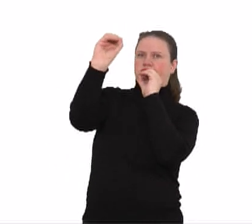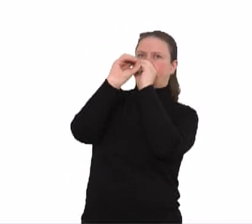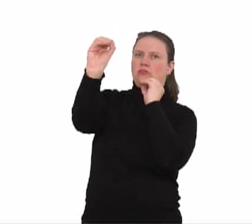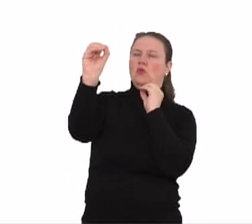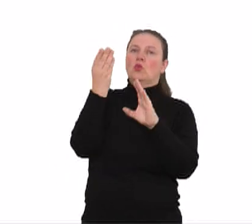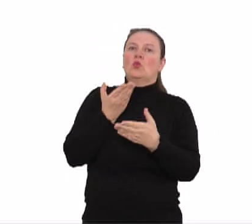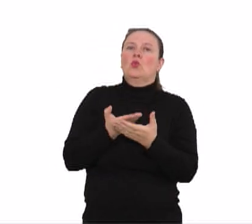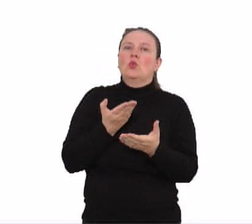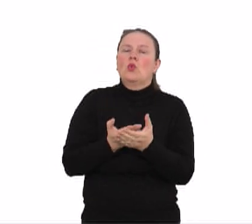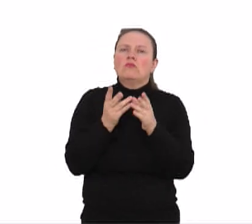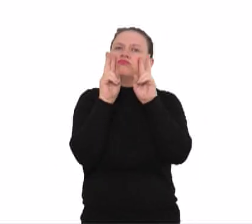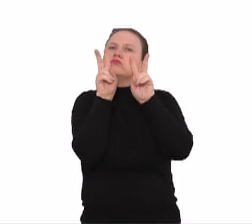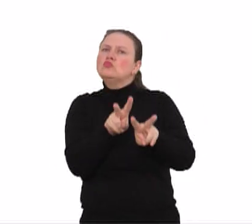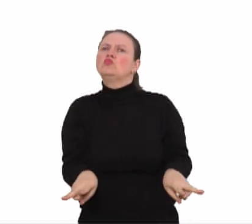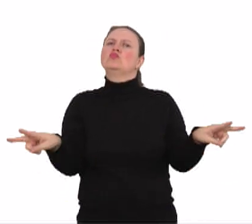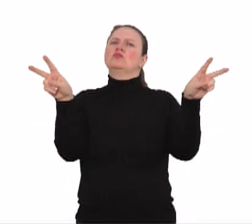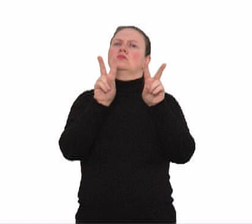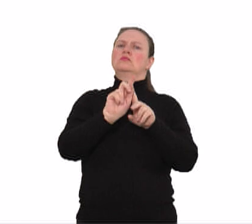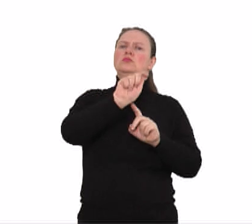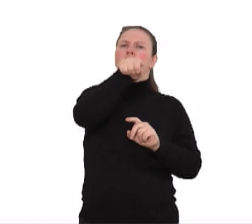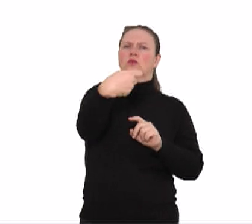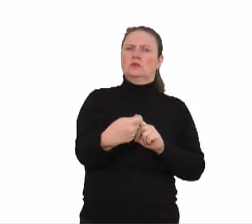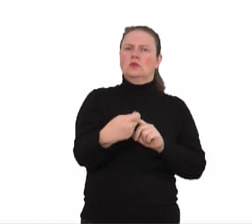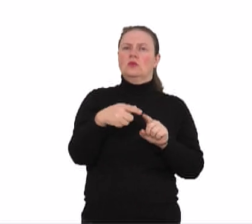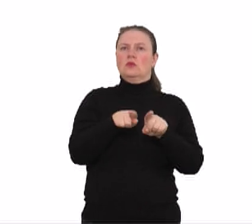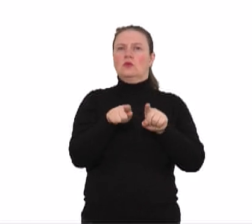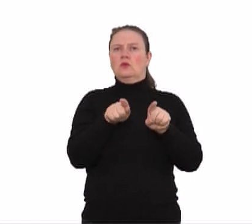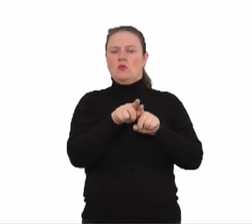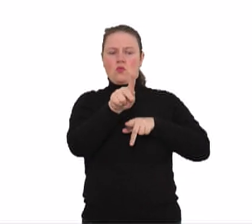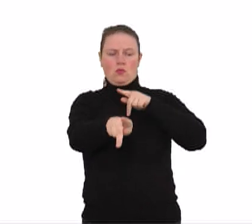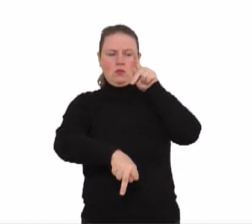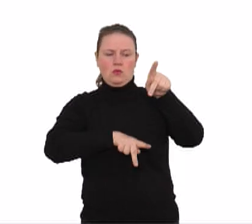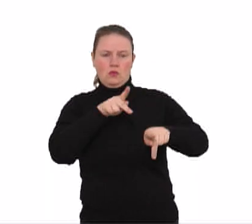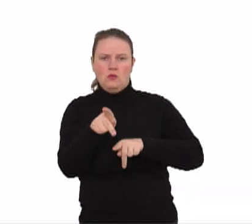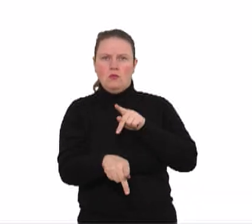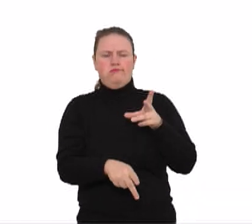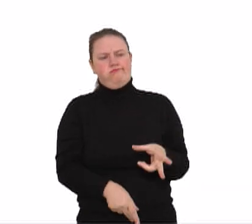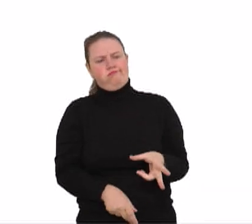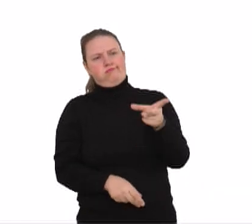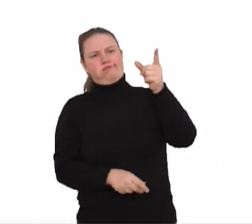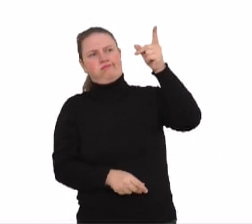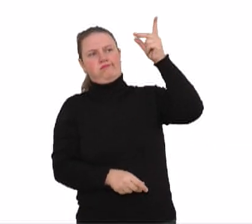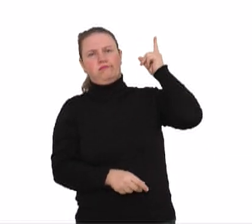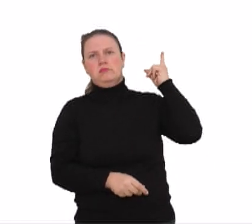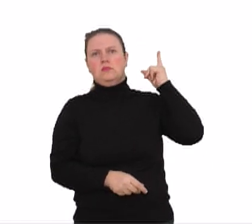que estuda a visão e representação astronômica dos povos antigos?